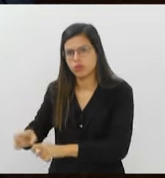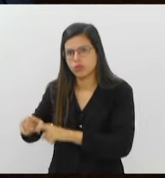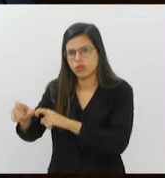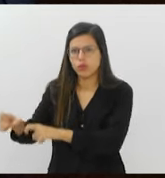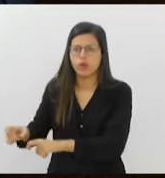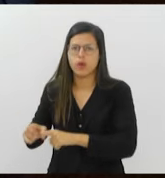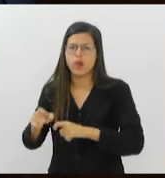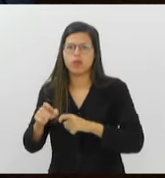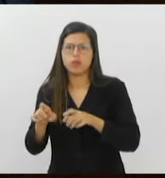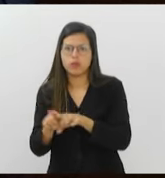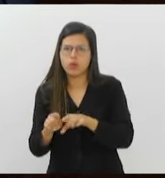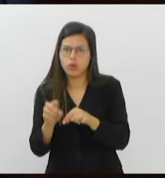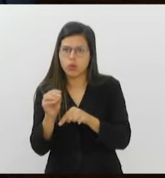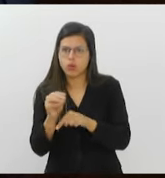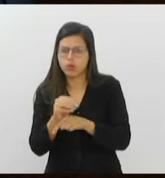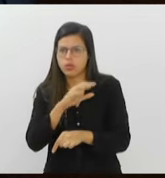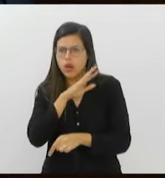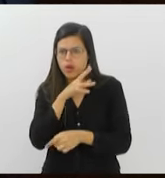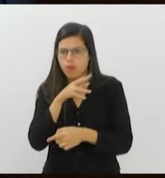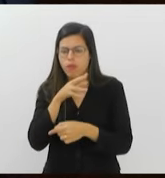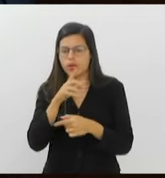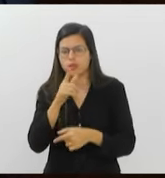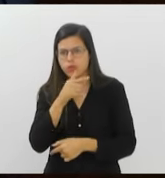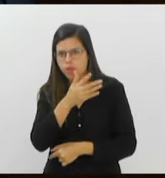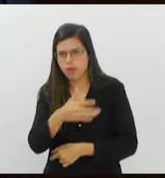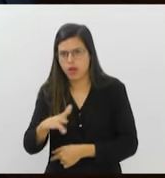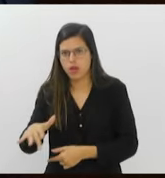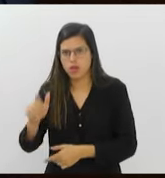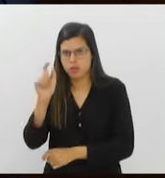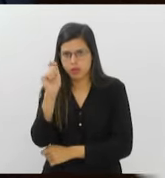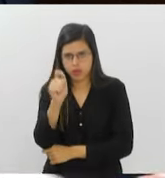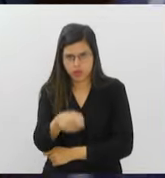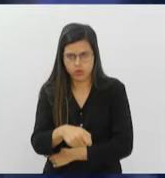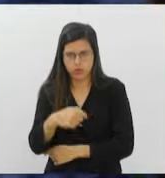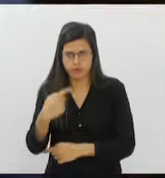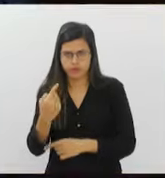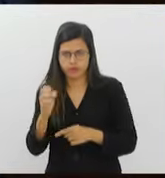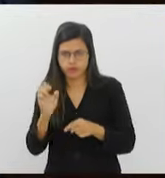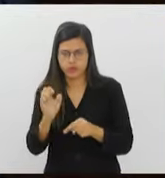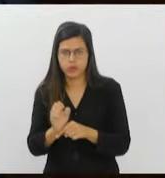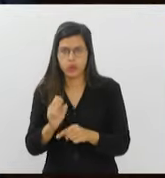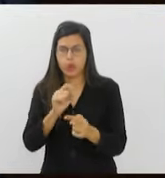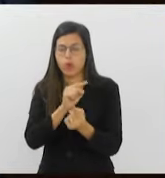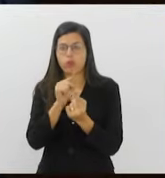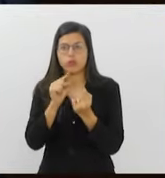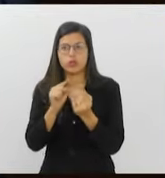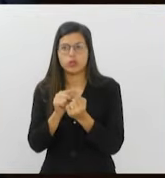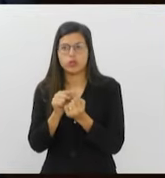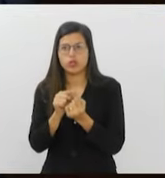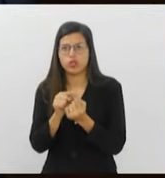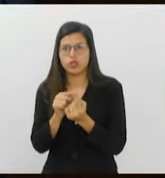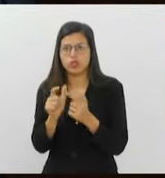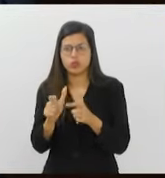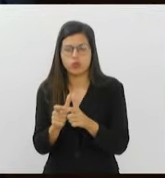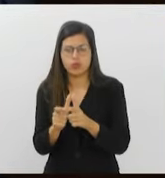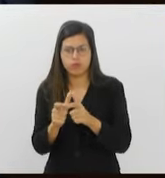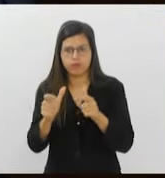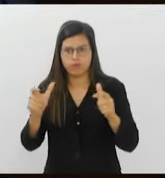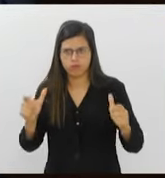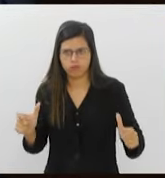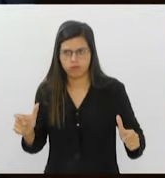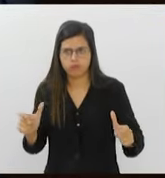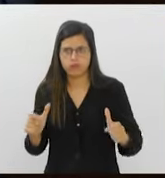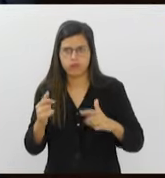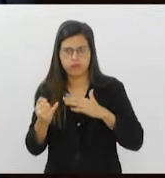e pescadores de nosso Estado, tendo em vista que objetiva a ampliação do rol de